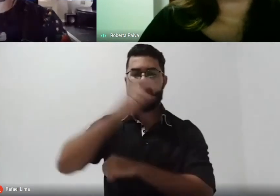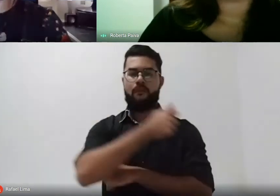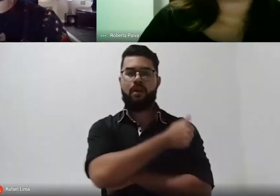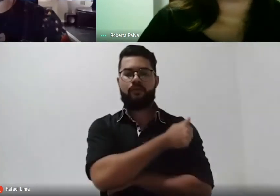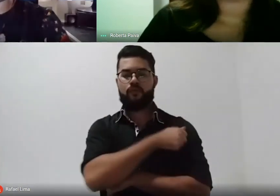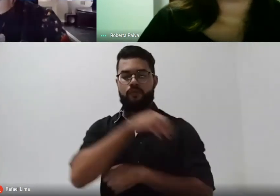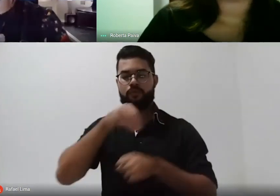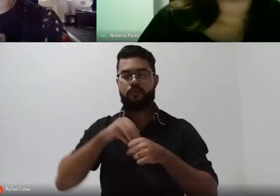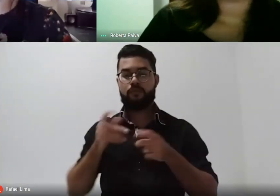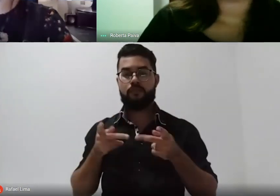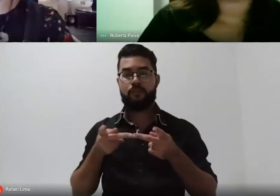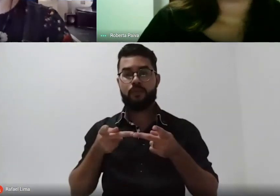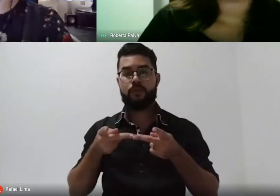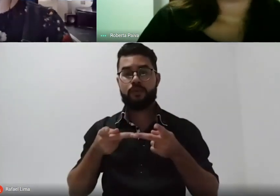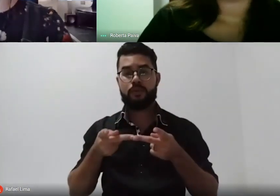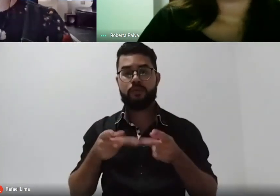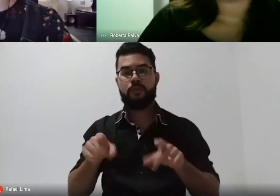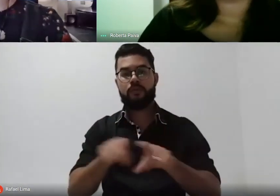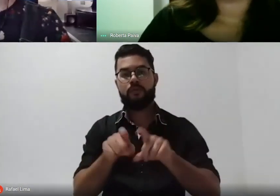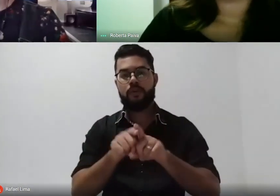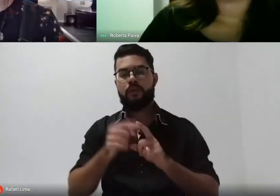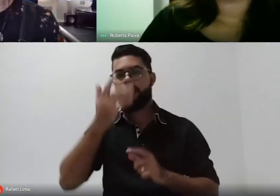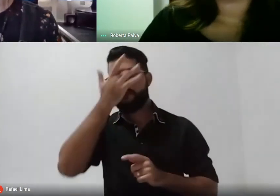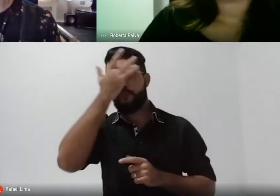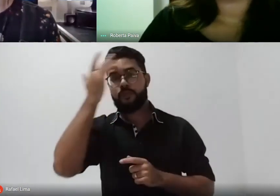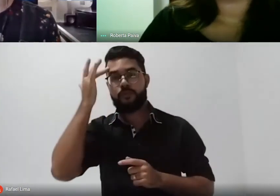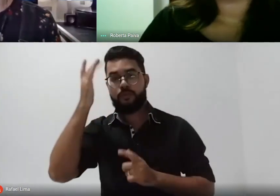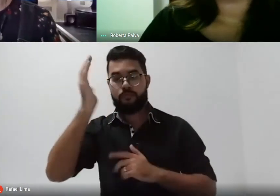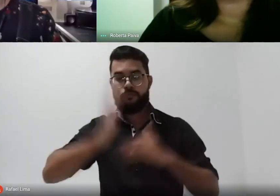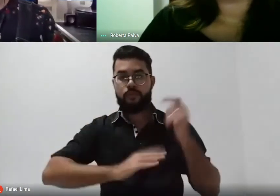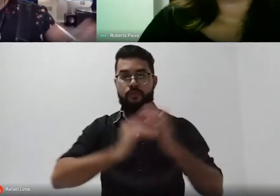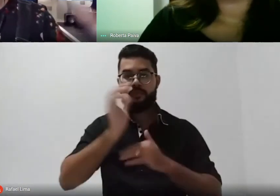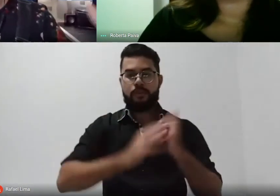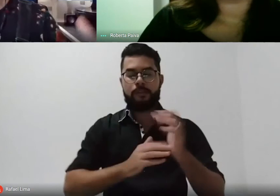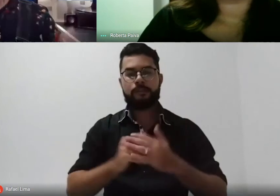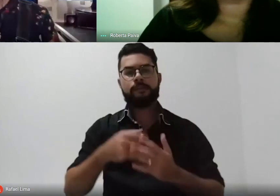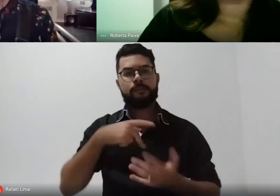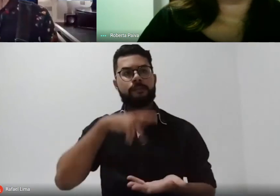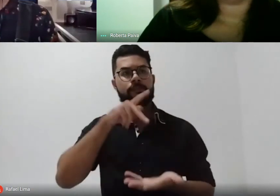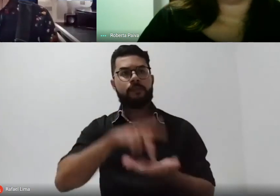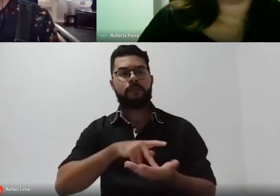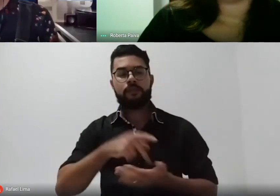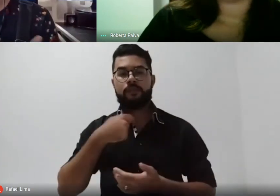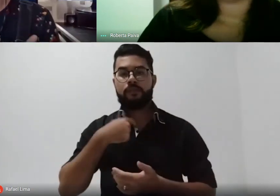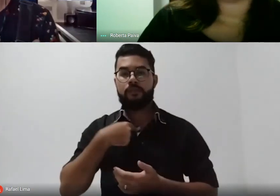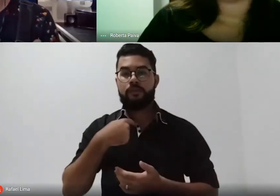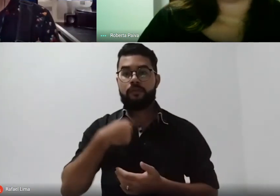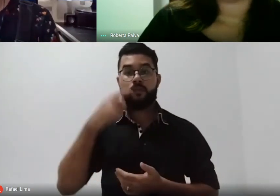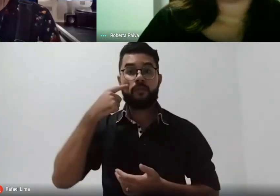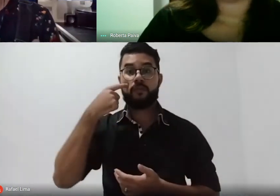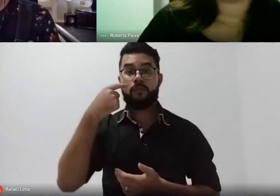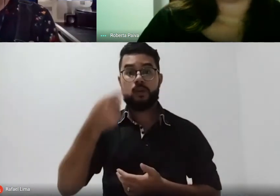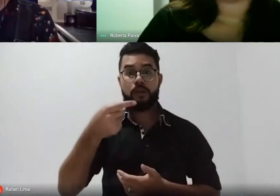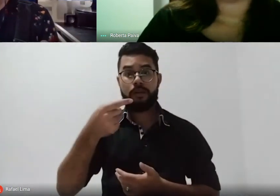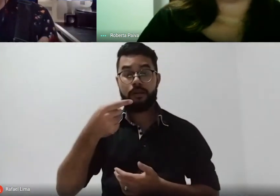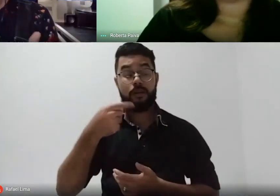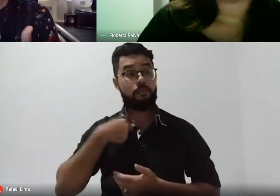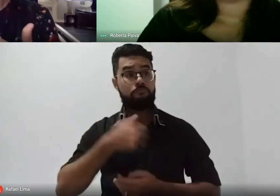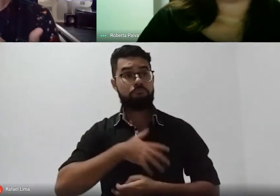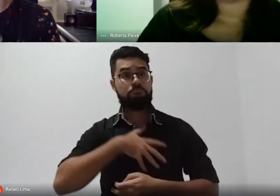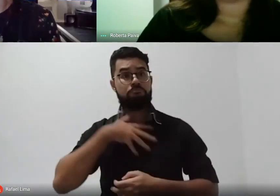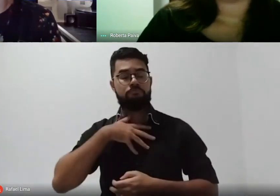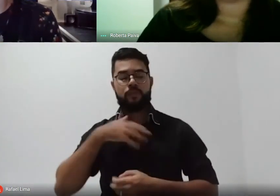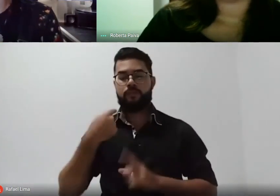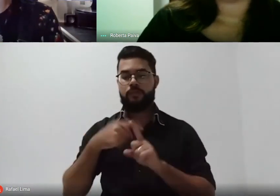amadurecimento mesmo como pessoa e profissional. Eu fico impressionado que aquele aluno lá, no caso, nós temos o curso integrado e o curso subsequente. O